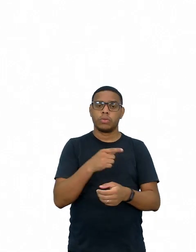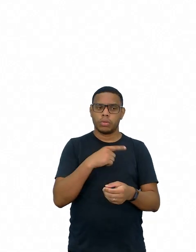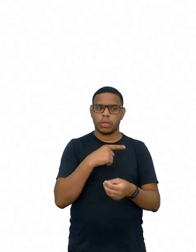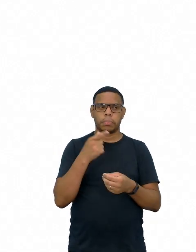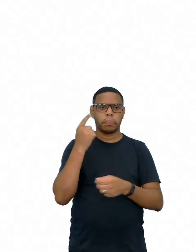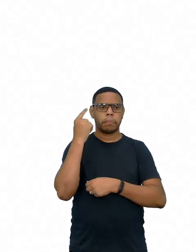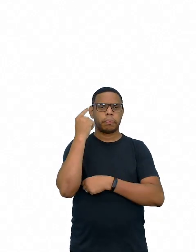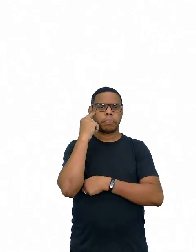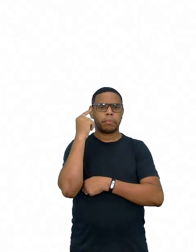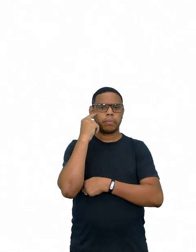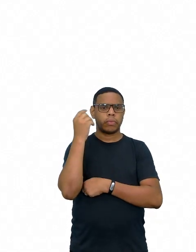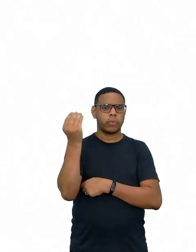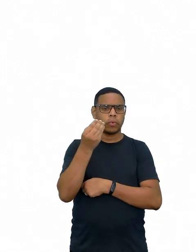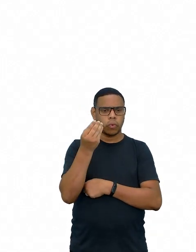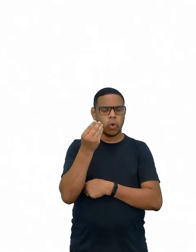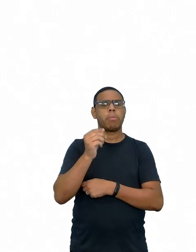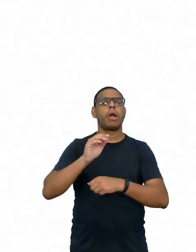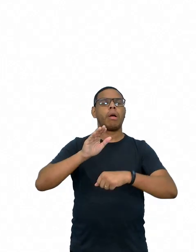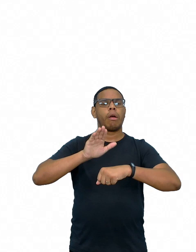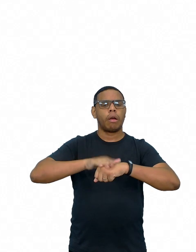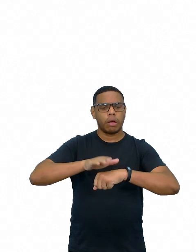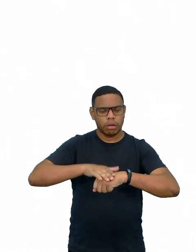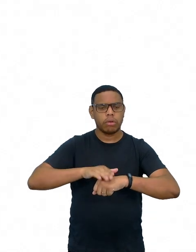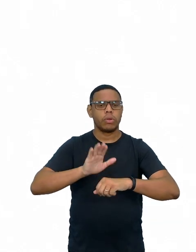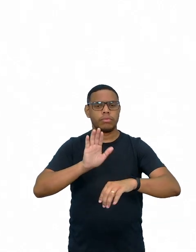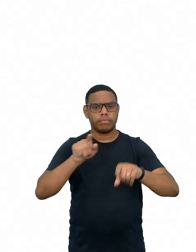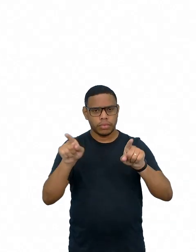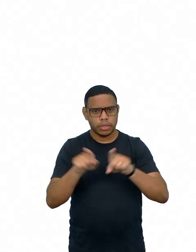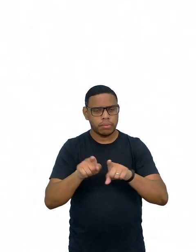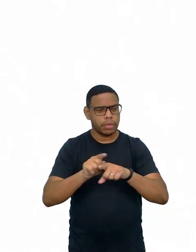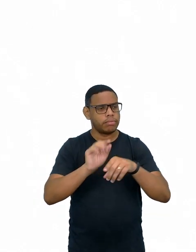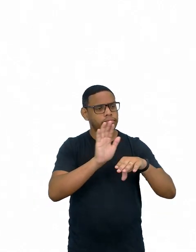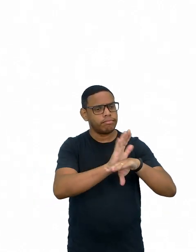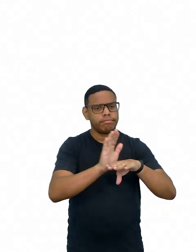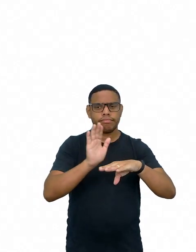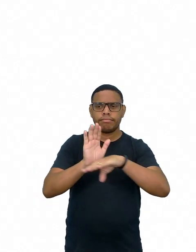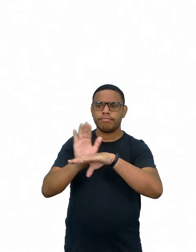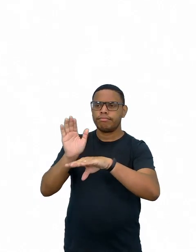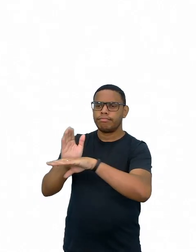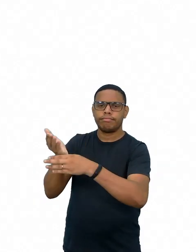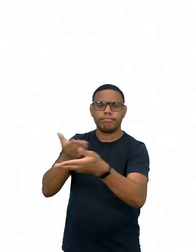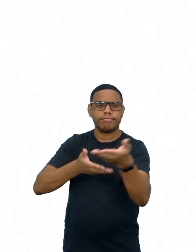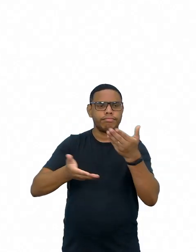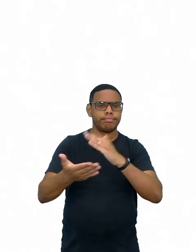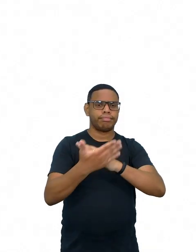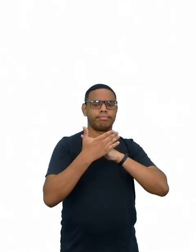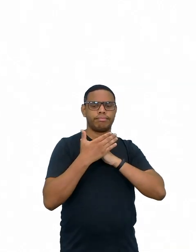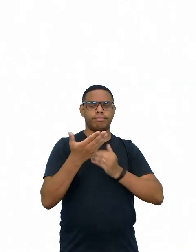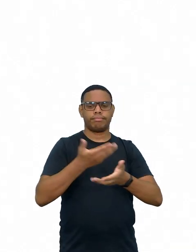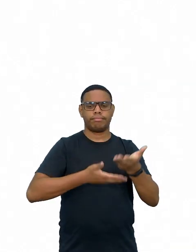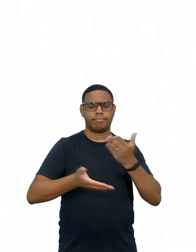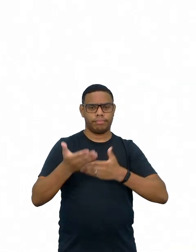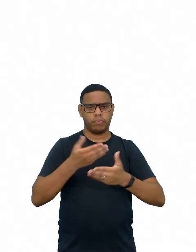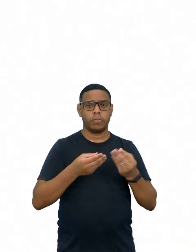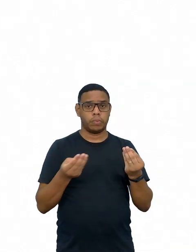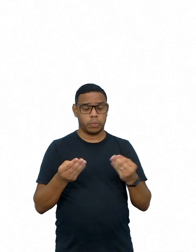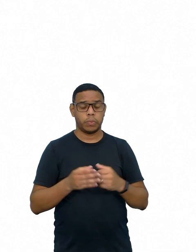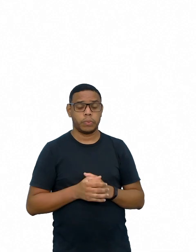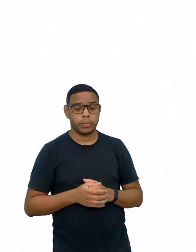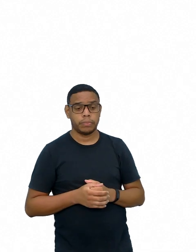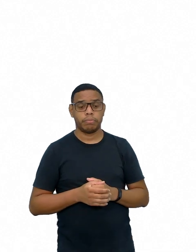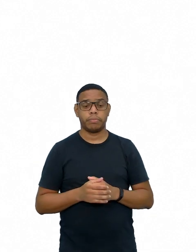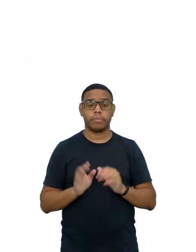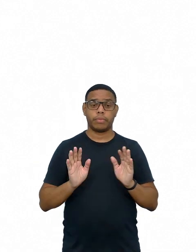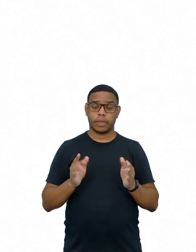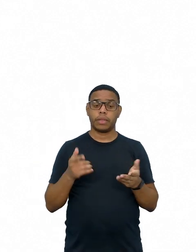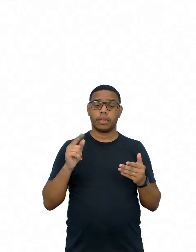e, então, agindo de forma colaborativa em busca de soluções. Isso aqui eu colei, está escrito aqui do lado, tá, gente? Mas